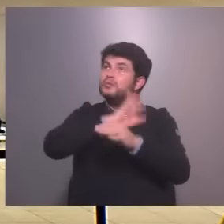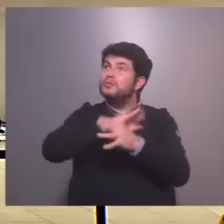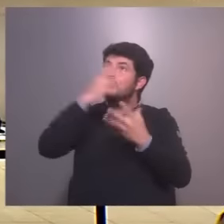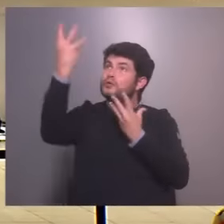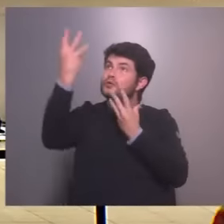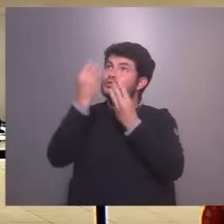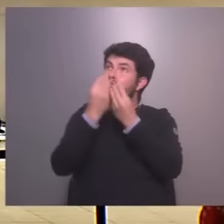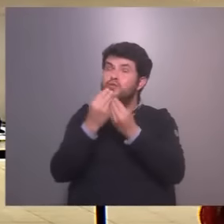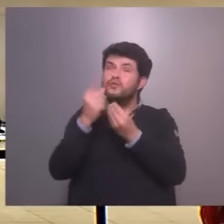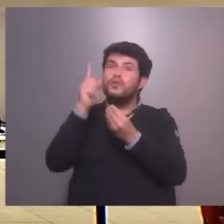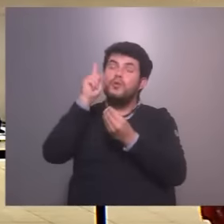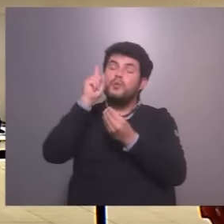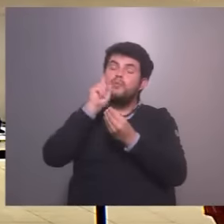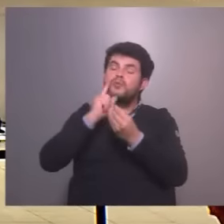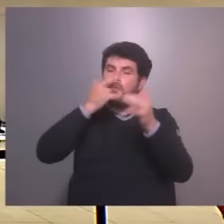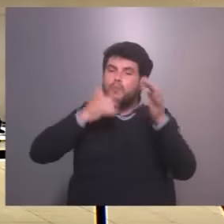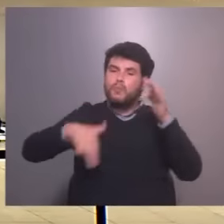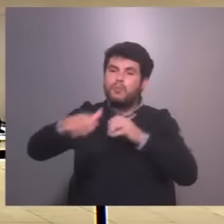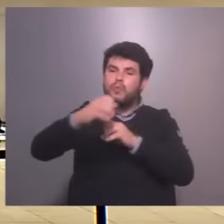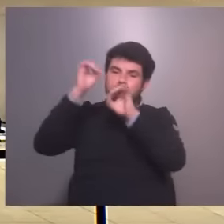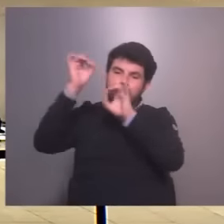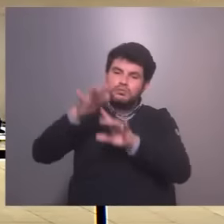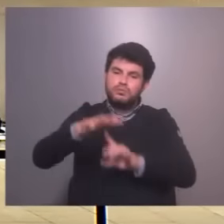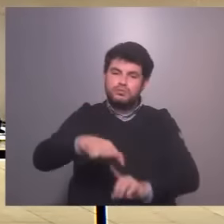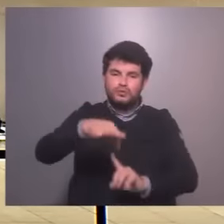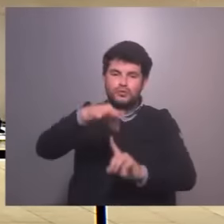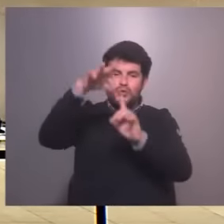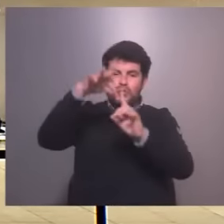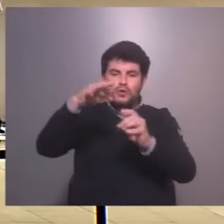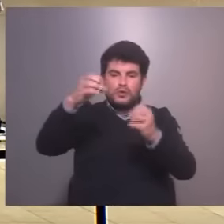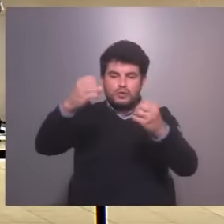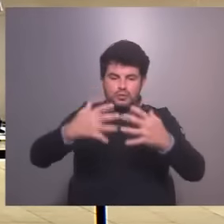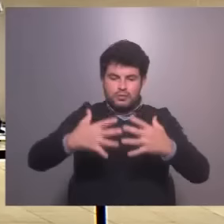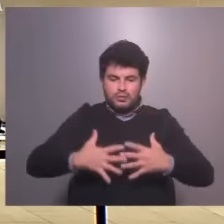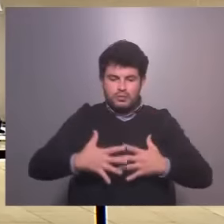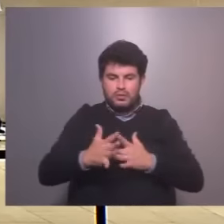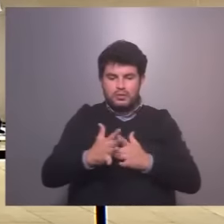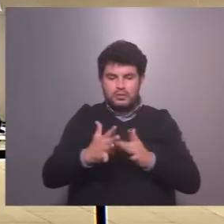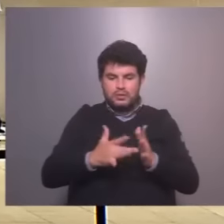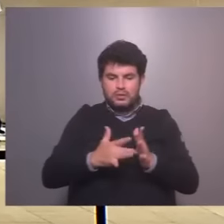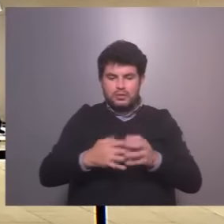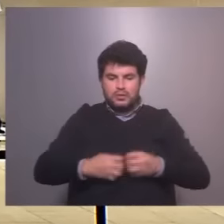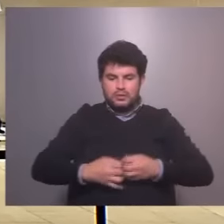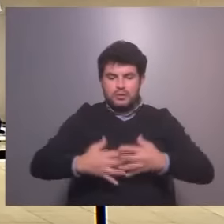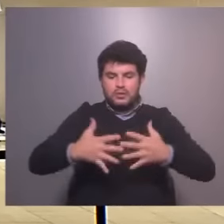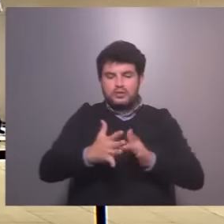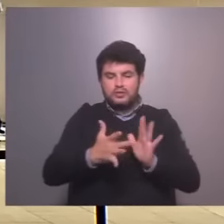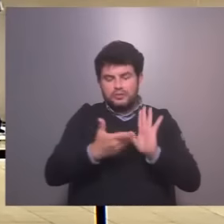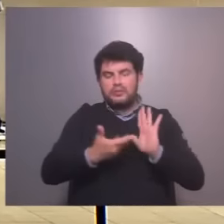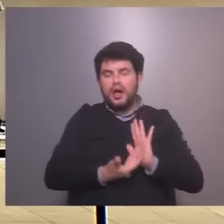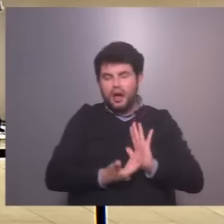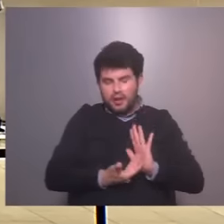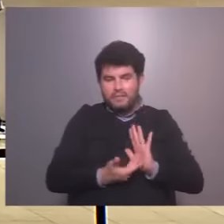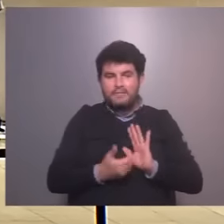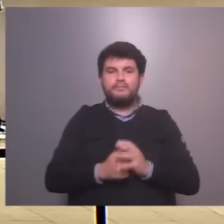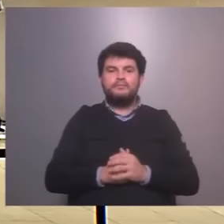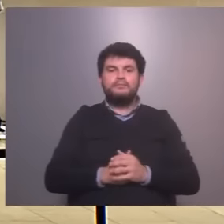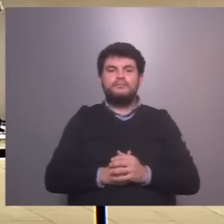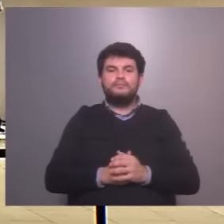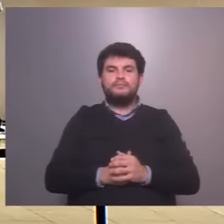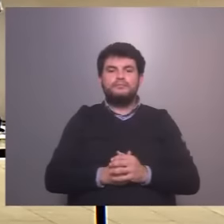hora da nossa morte. Amém. Ave Maria, cheia de graça, o Senhor é convosco.